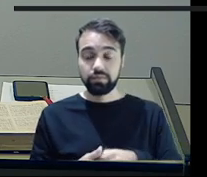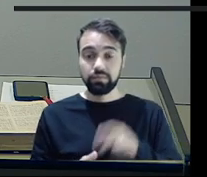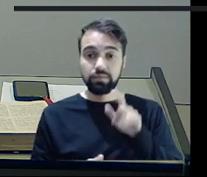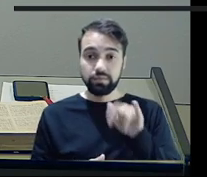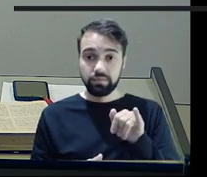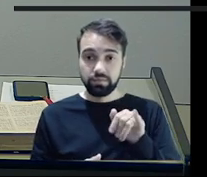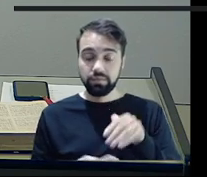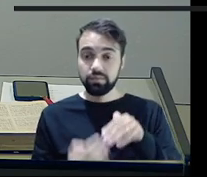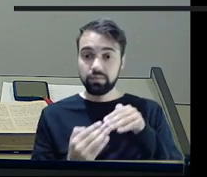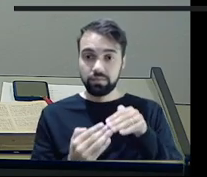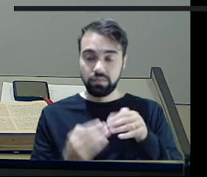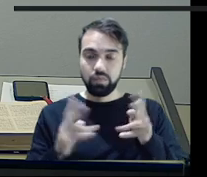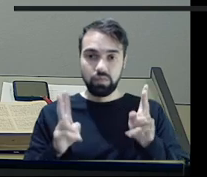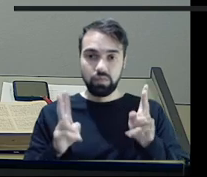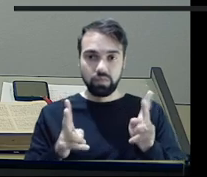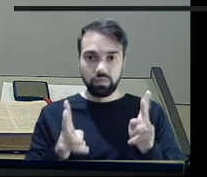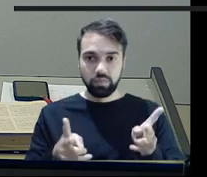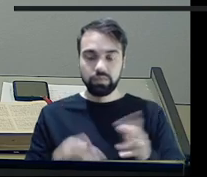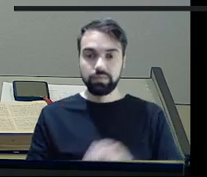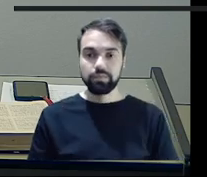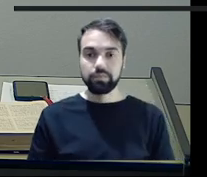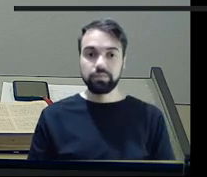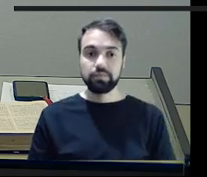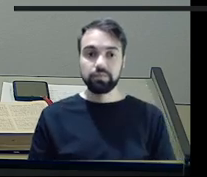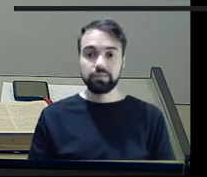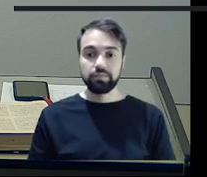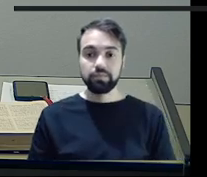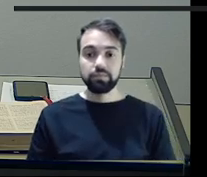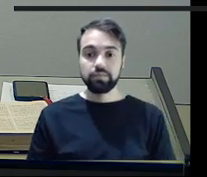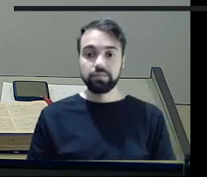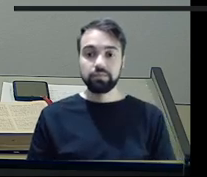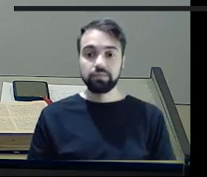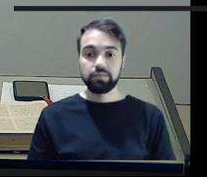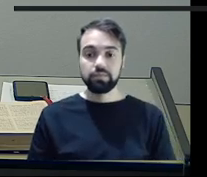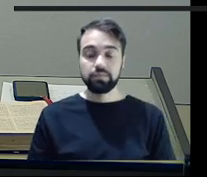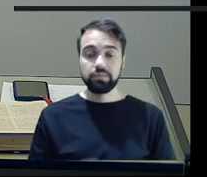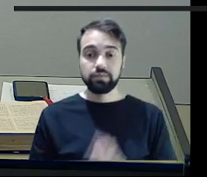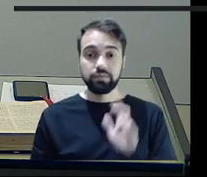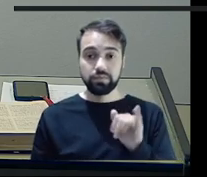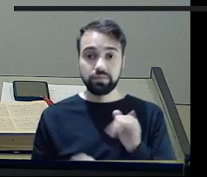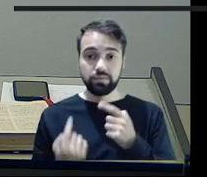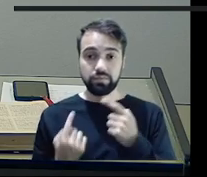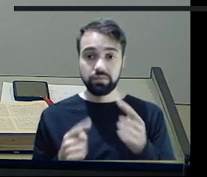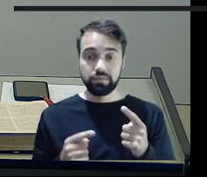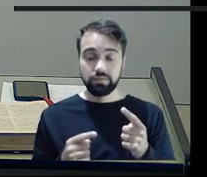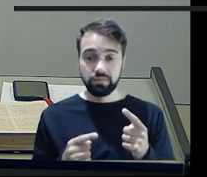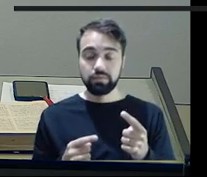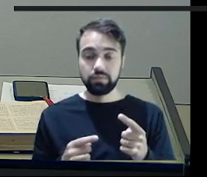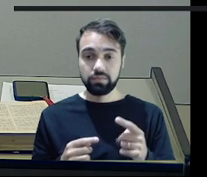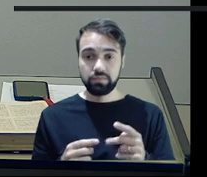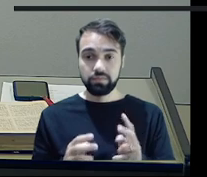favor, permaneçam como se encontram. Os que forem contra, queiram se levantar.